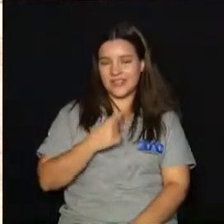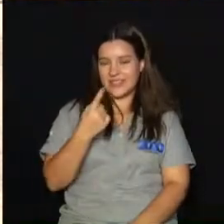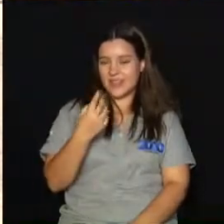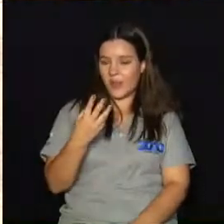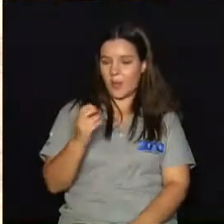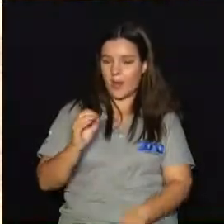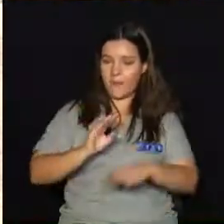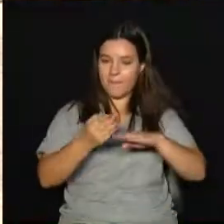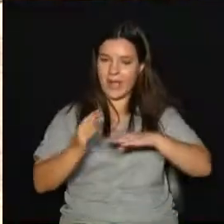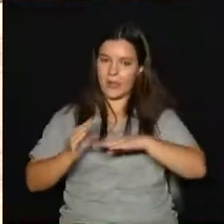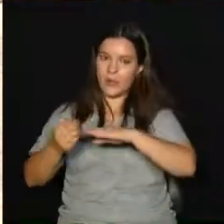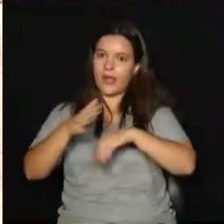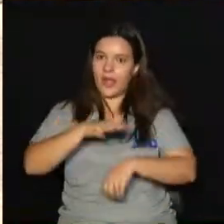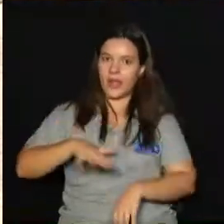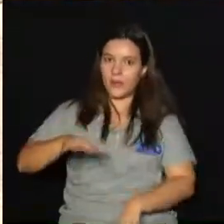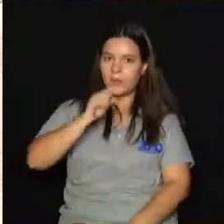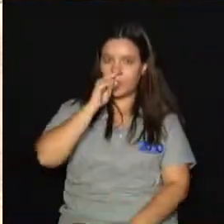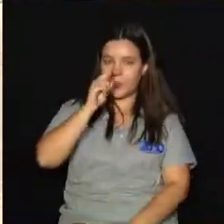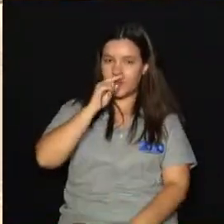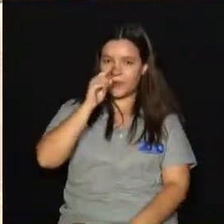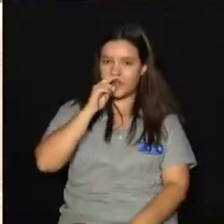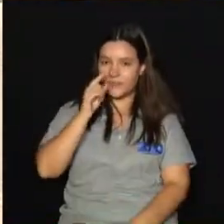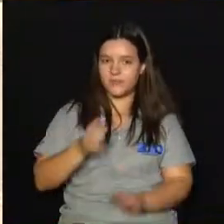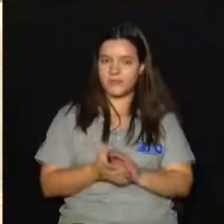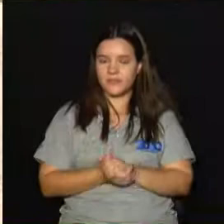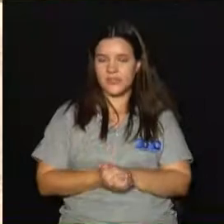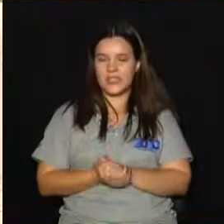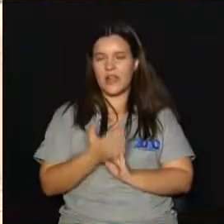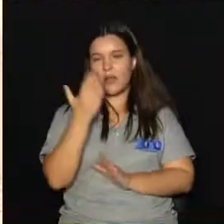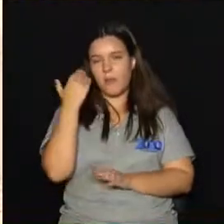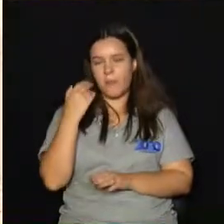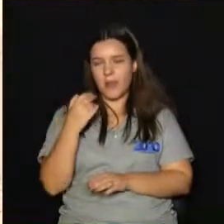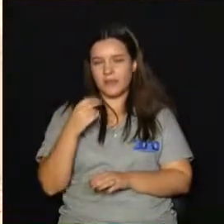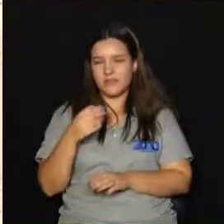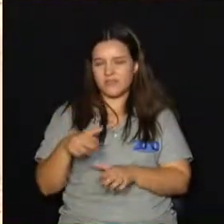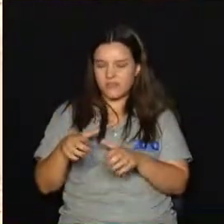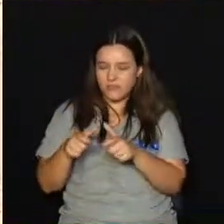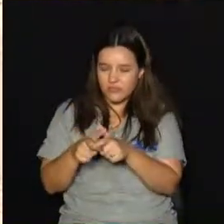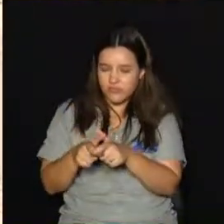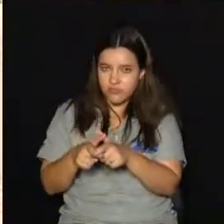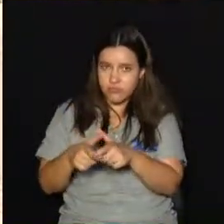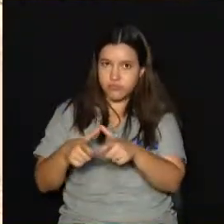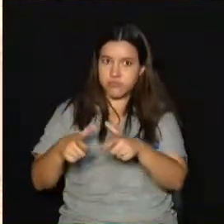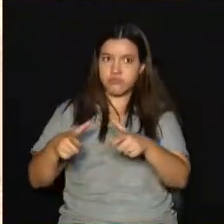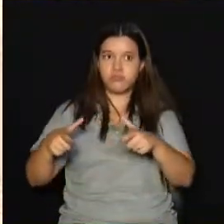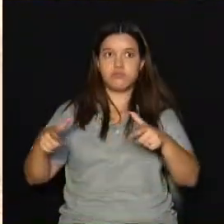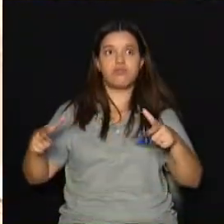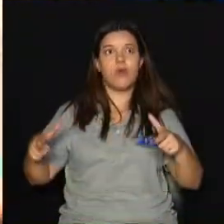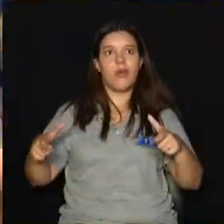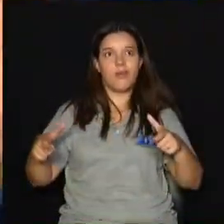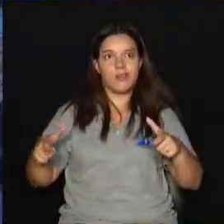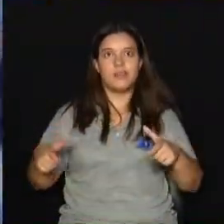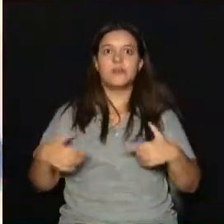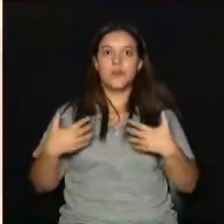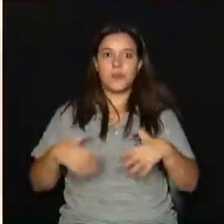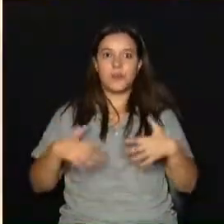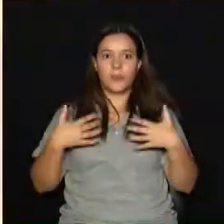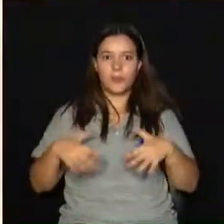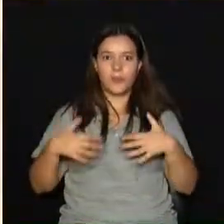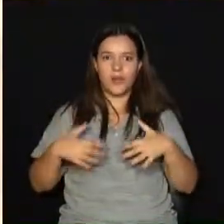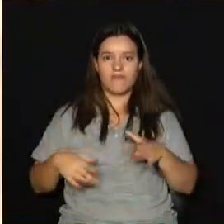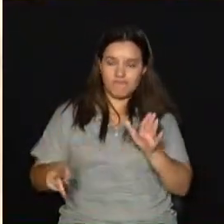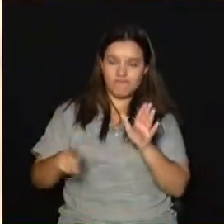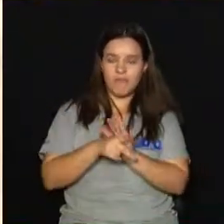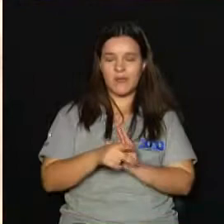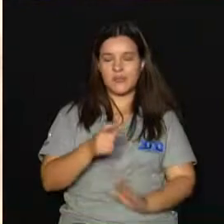bairros. Então, esse distrito, que começou o povoamento lá em 1950 e acabou se tornando distrito de